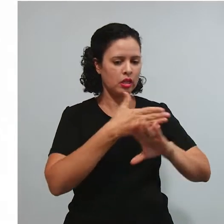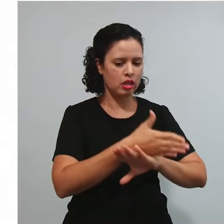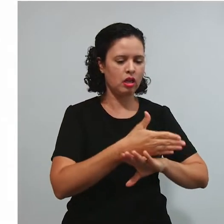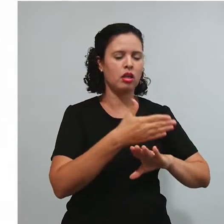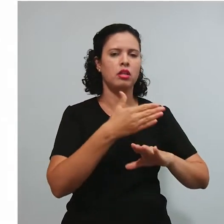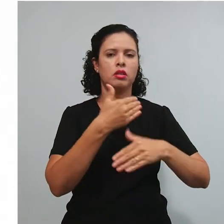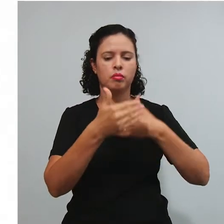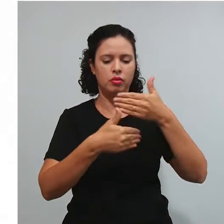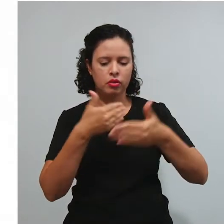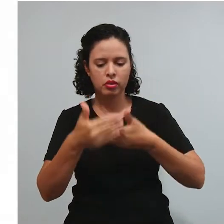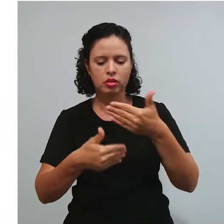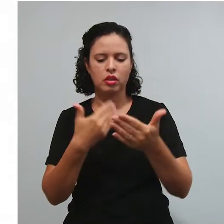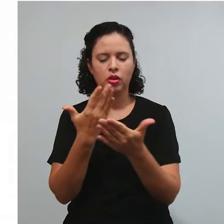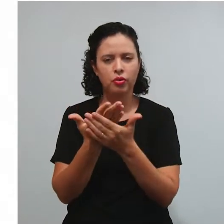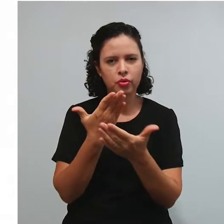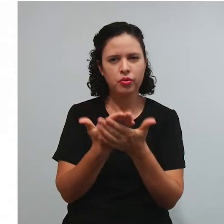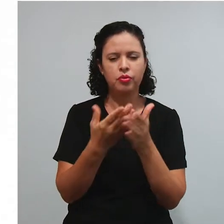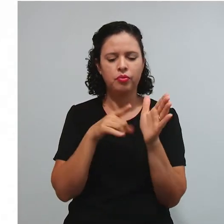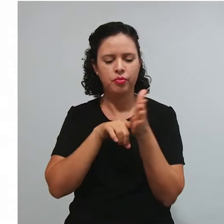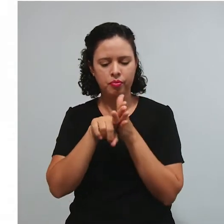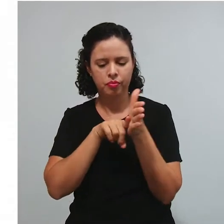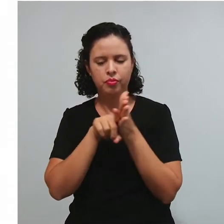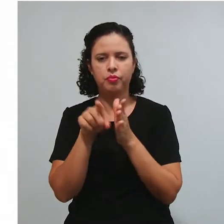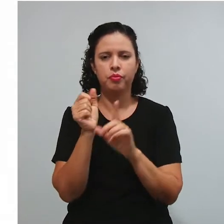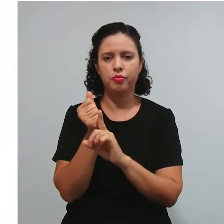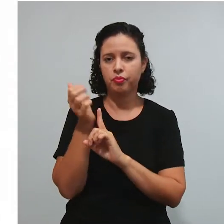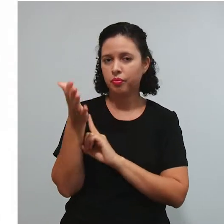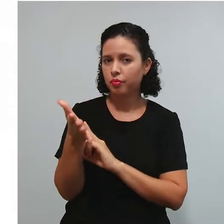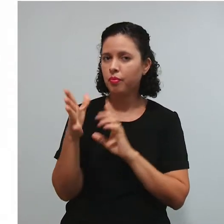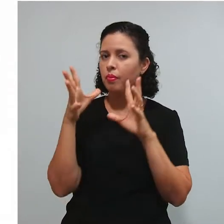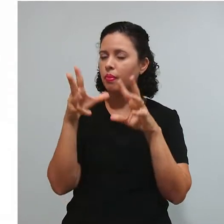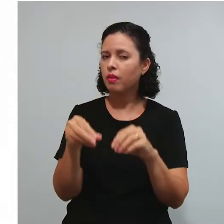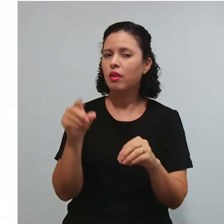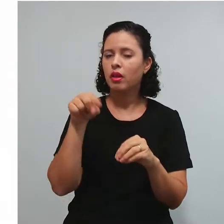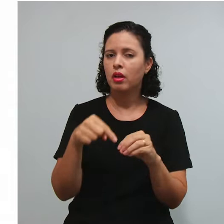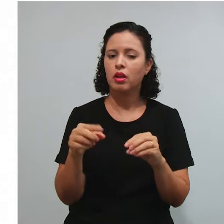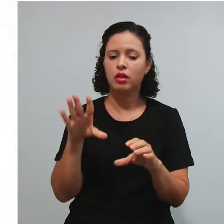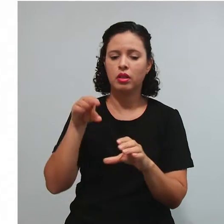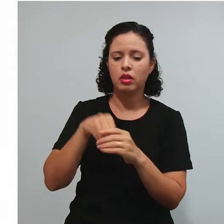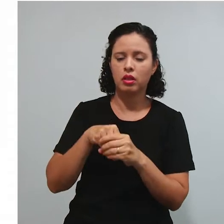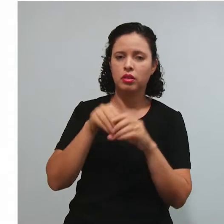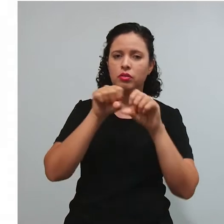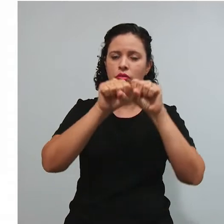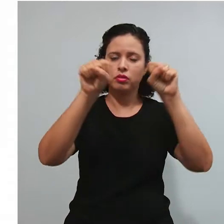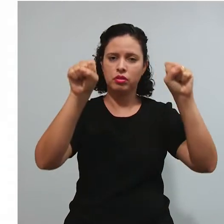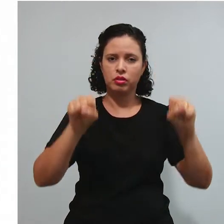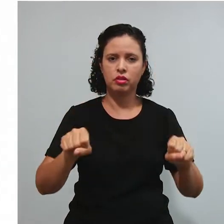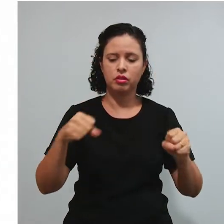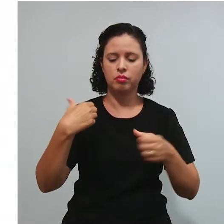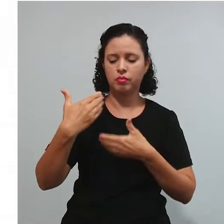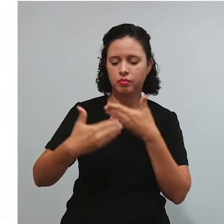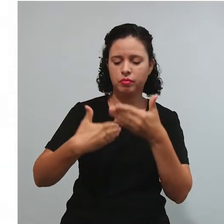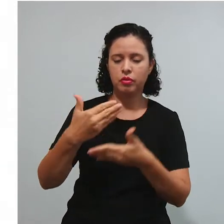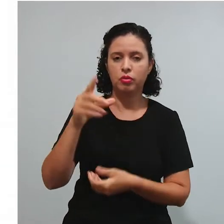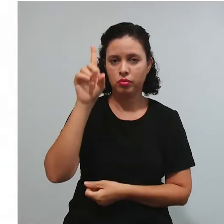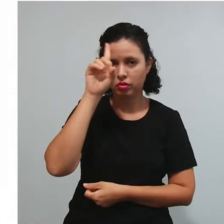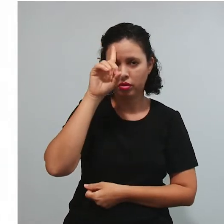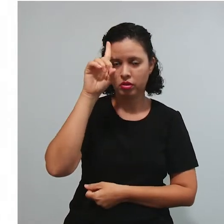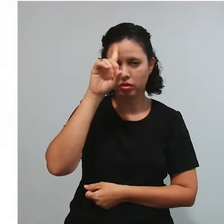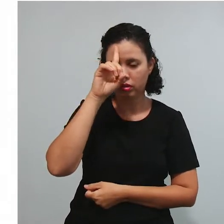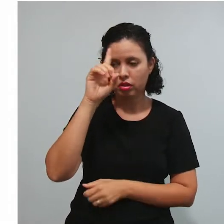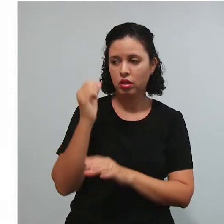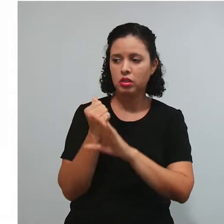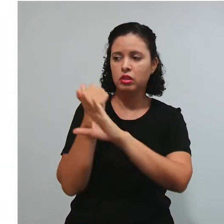O ensino, a pesquisa, a extensão. Tudo isso são componentes do sistema que a gente vai desenvolvendo no dia a